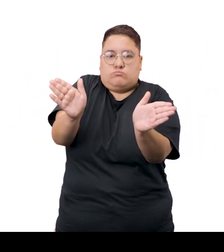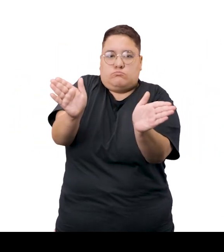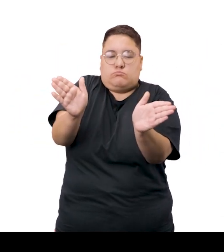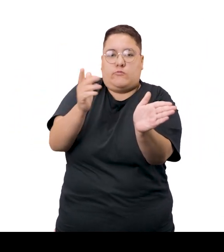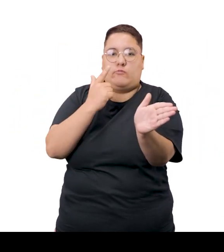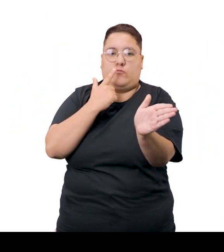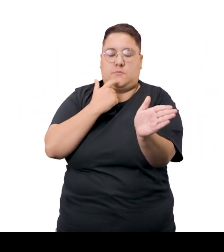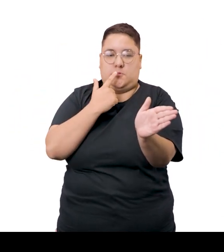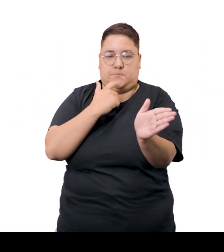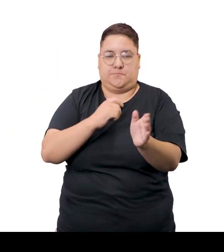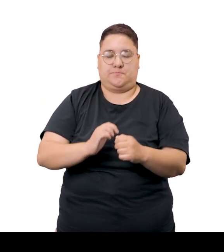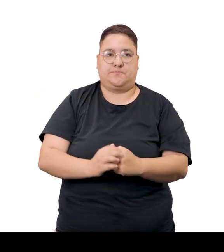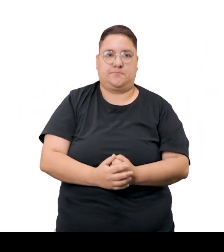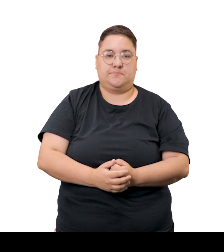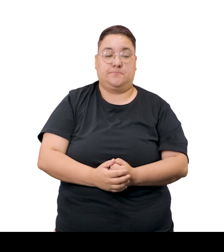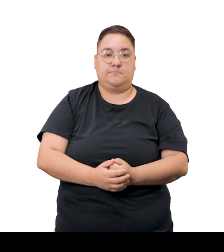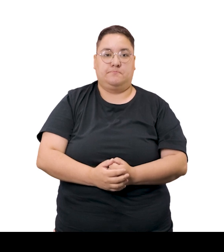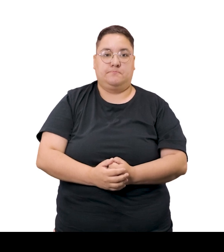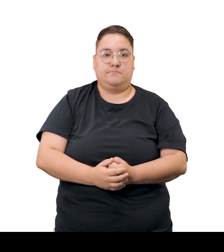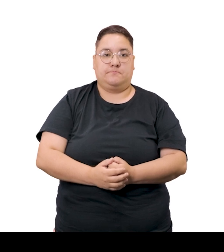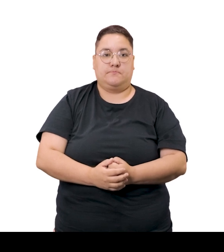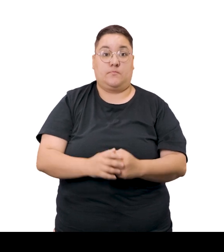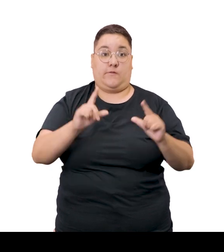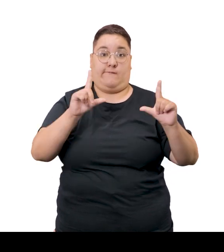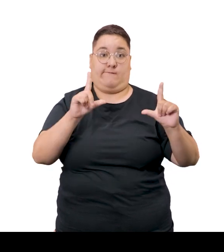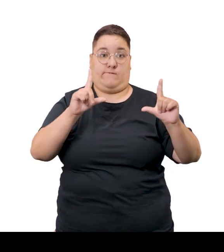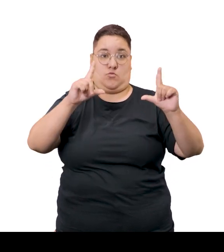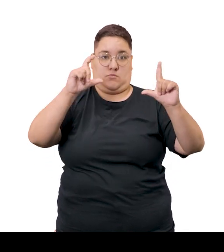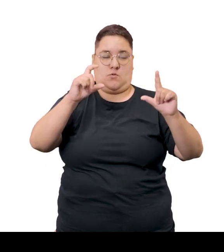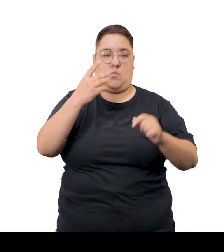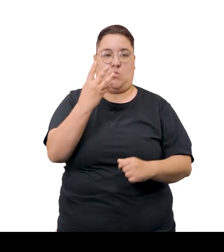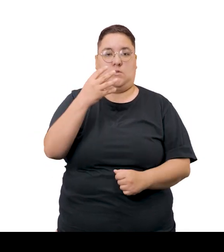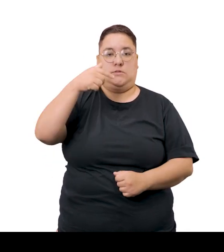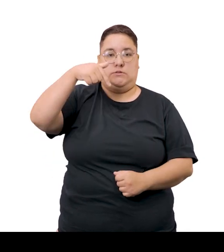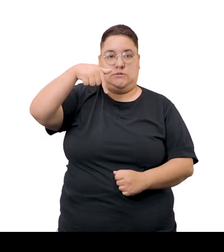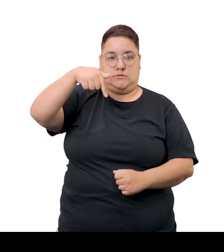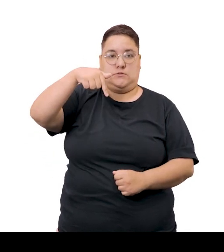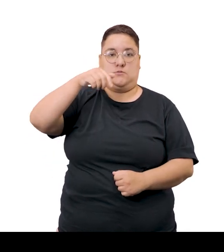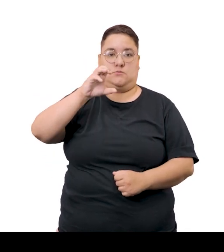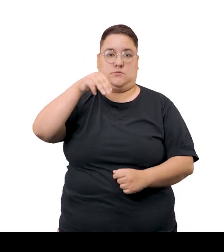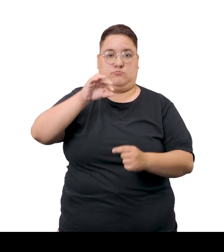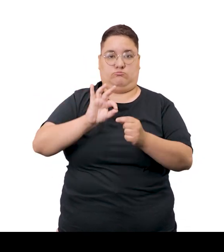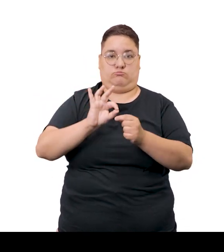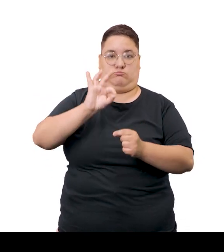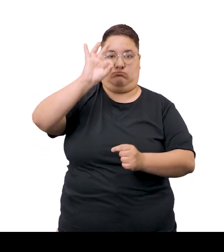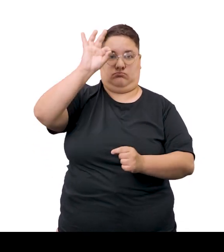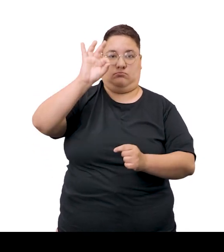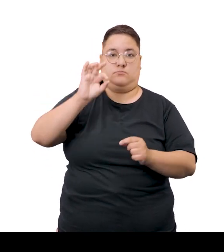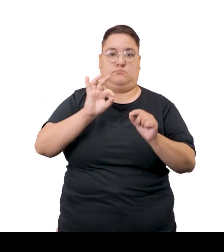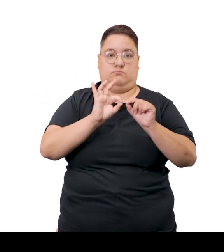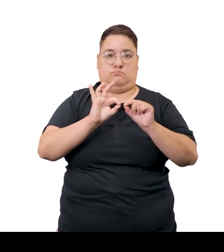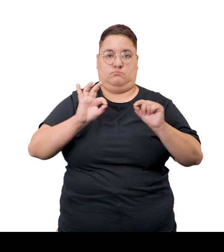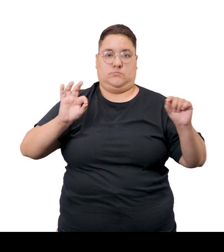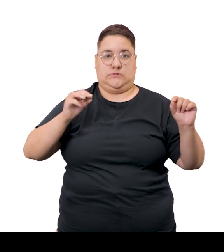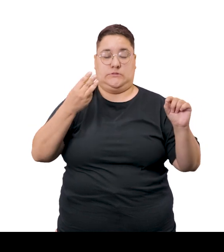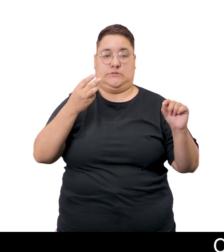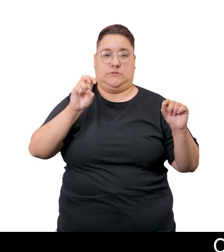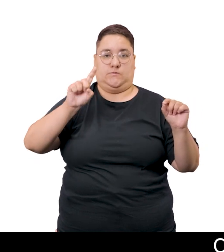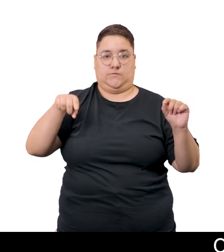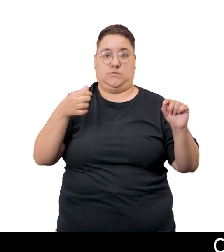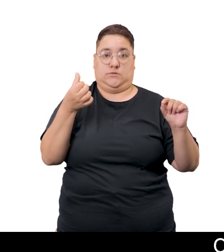graus. Na fotografia com 47 centímetros de altura por 35,6 de